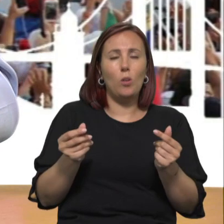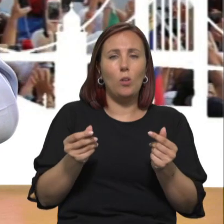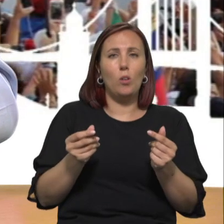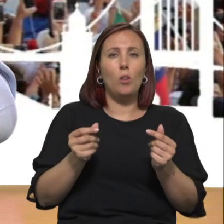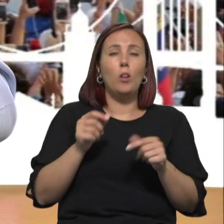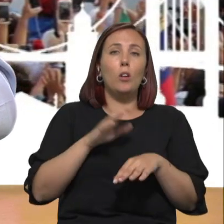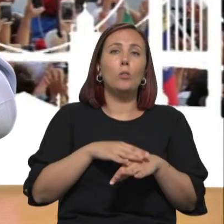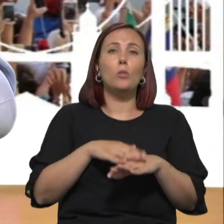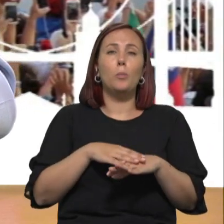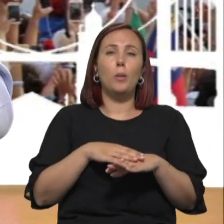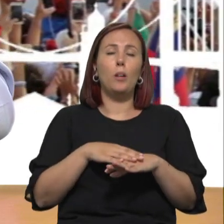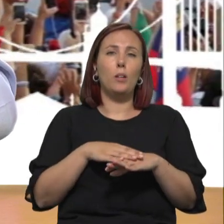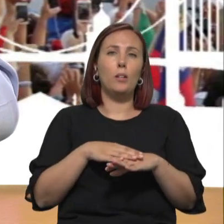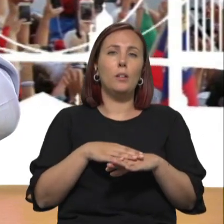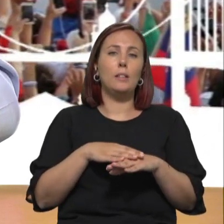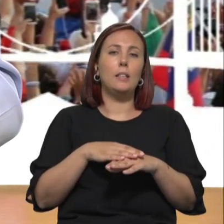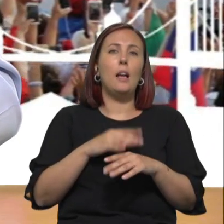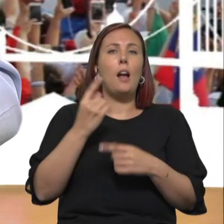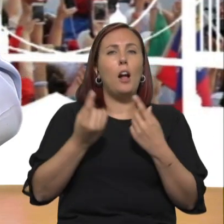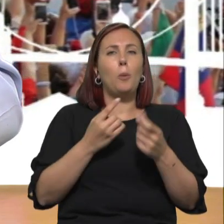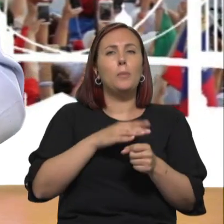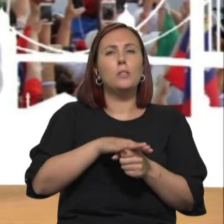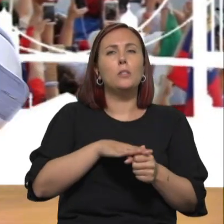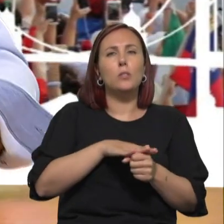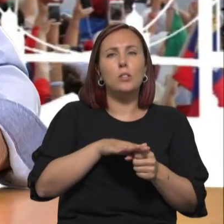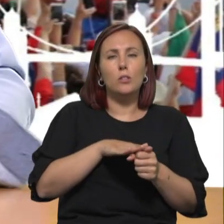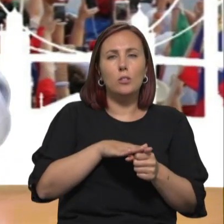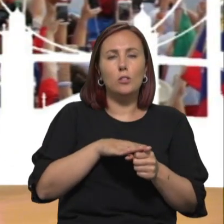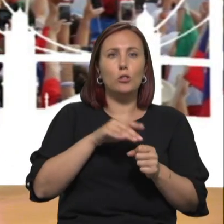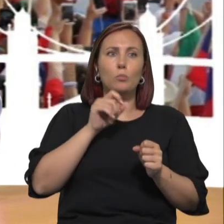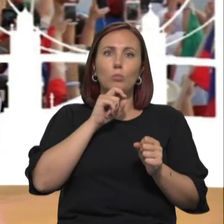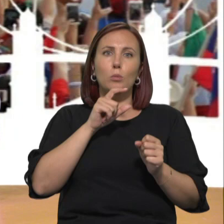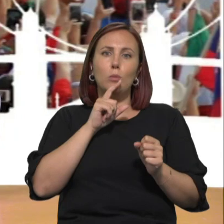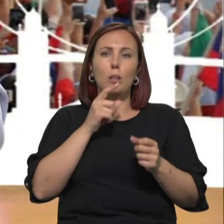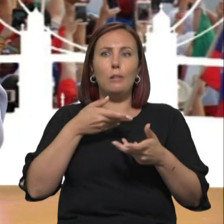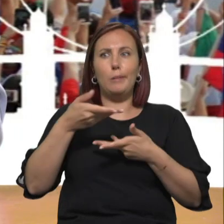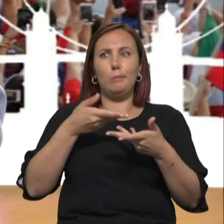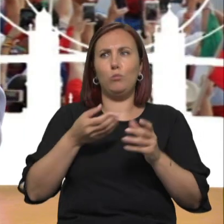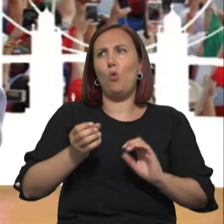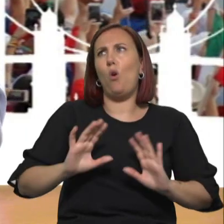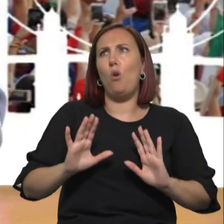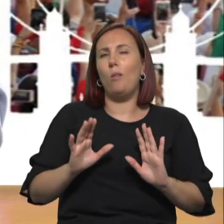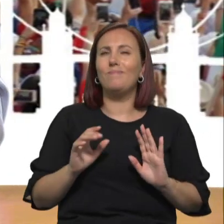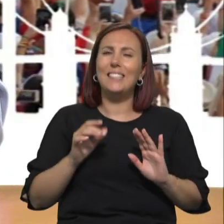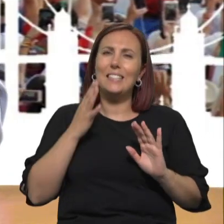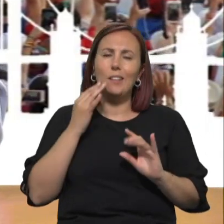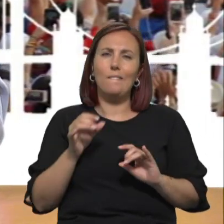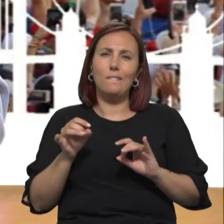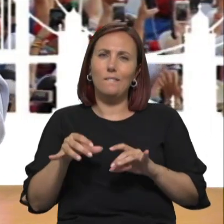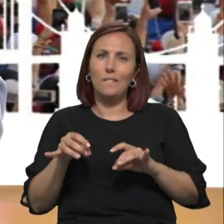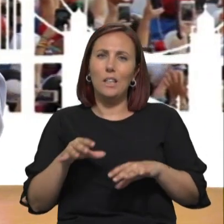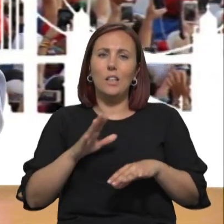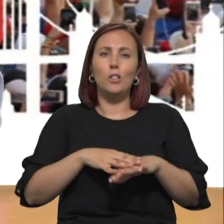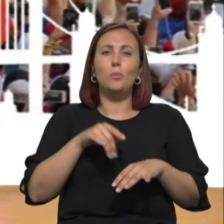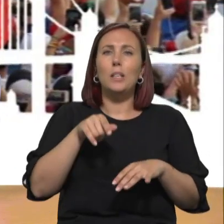não chegar a situações de que não há possibilidades de diálogo. Sabemos que muitas vezes não é